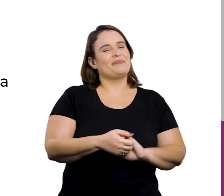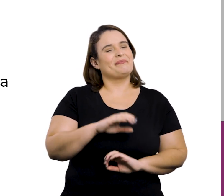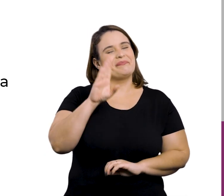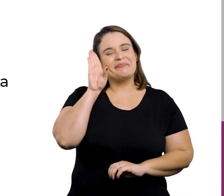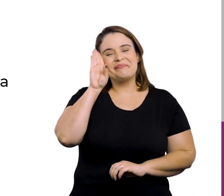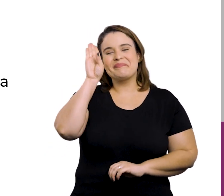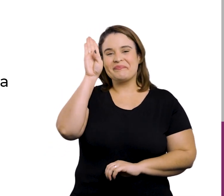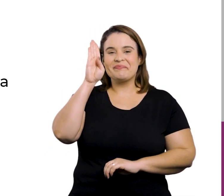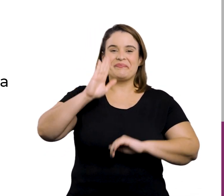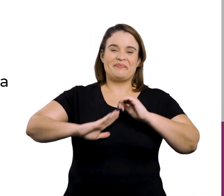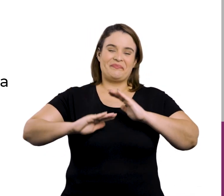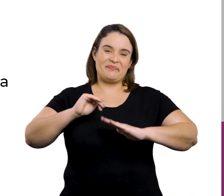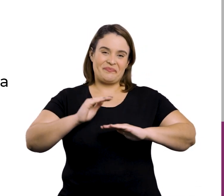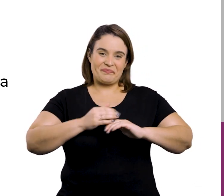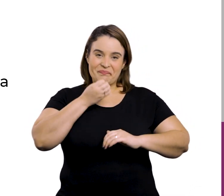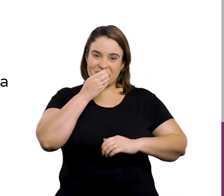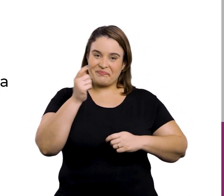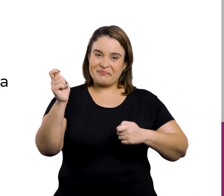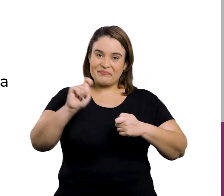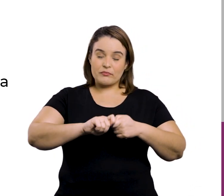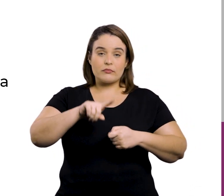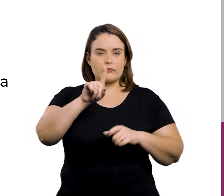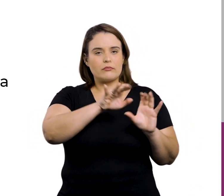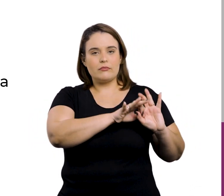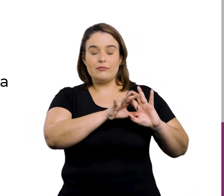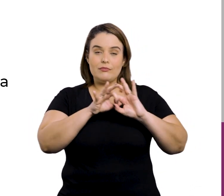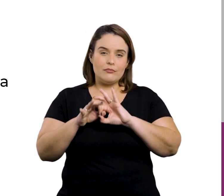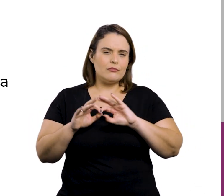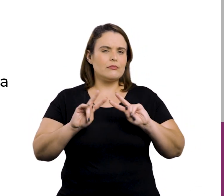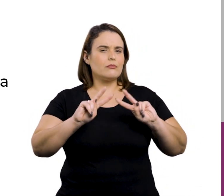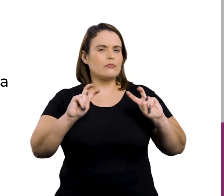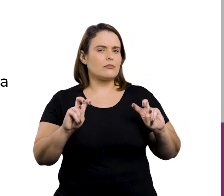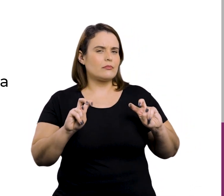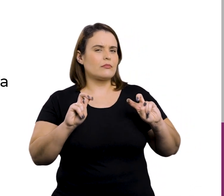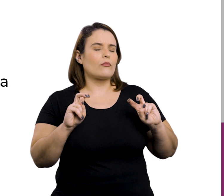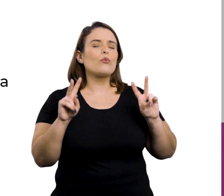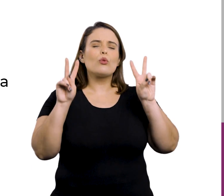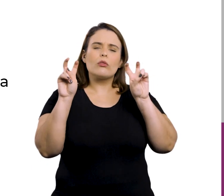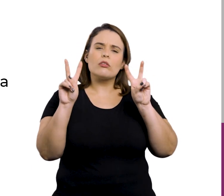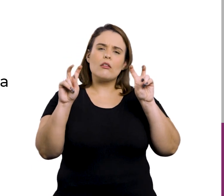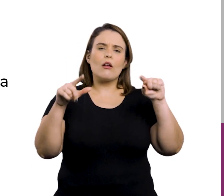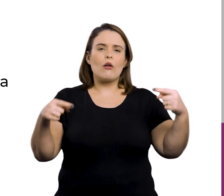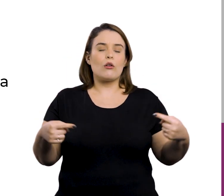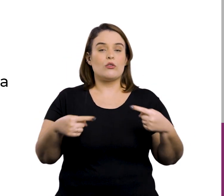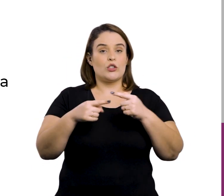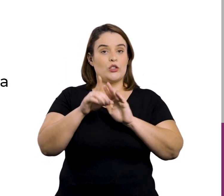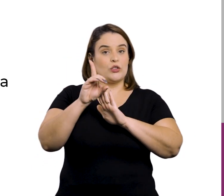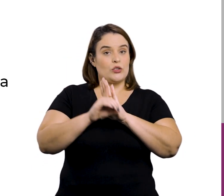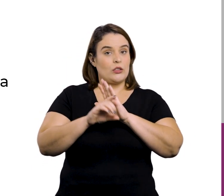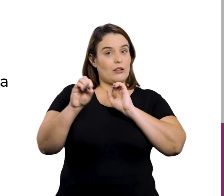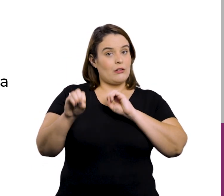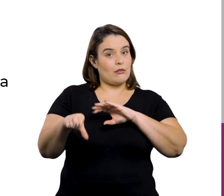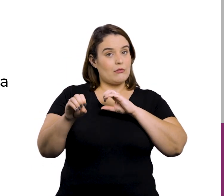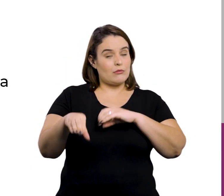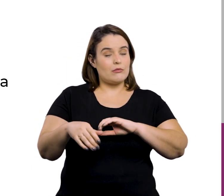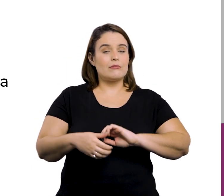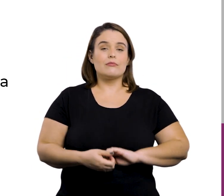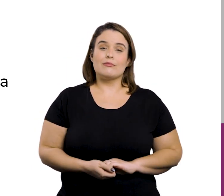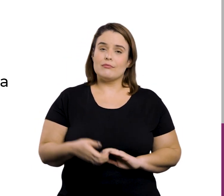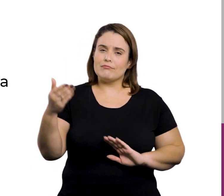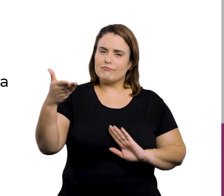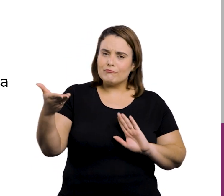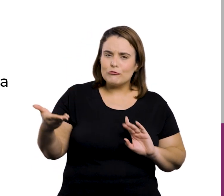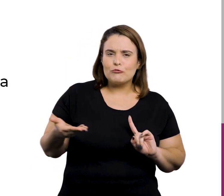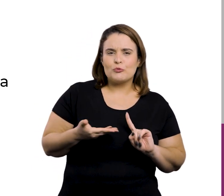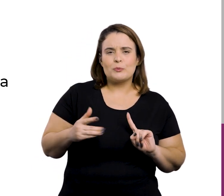bem-sucedida. Contextualize as questões que vai abordar. Tente trazer os temas ligados ao direito à educação para perto da